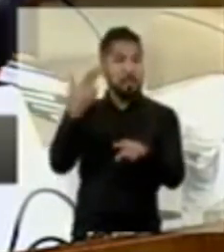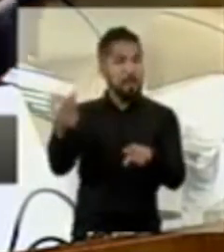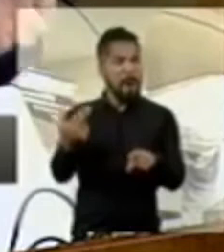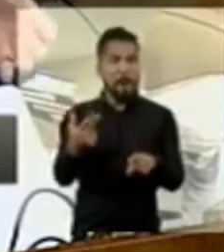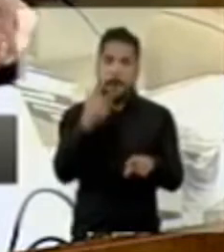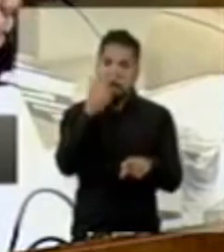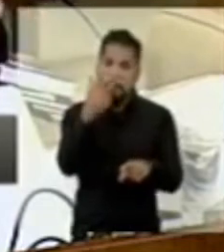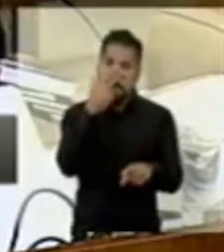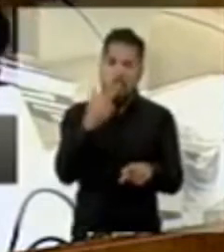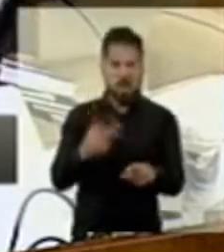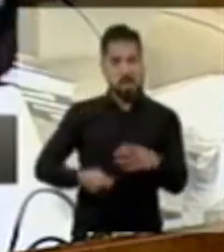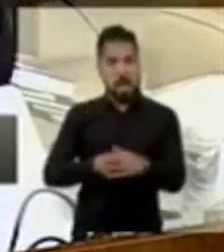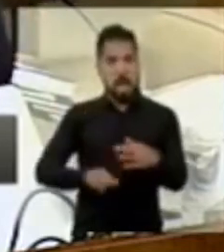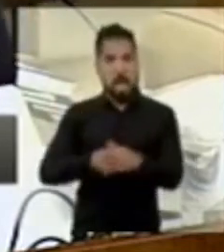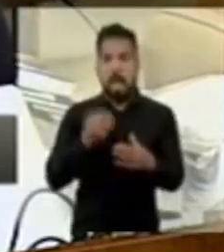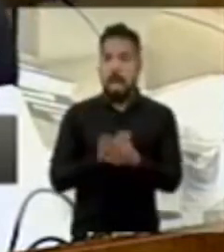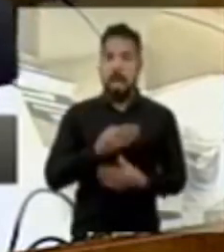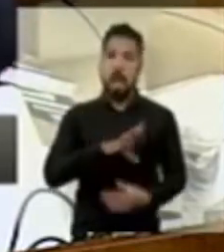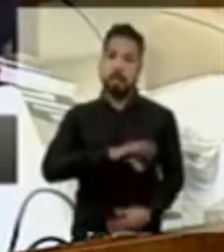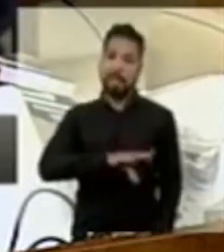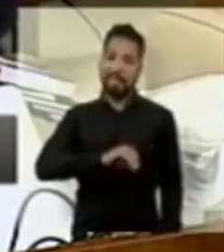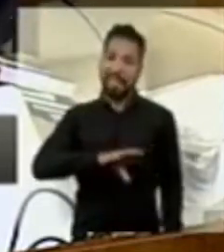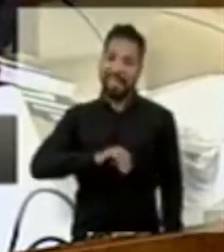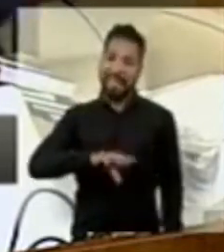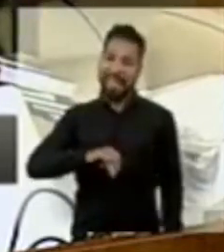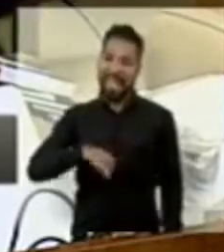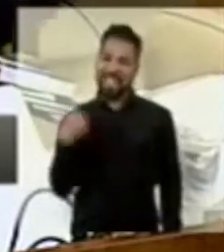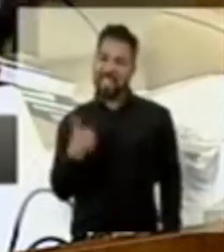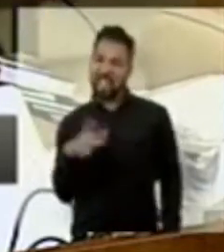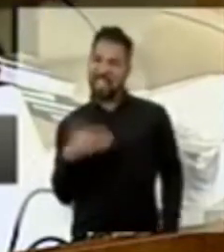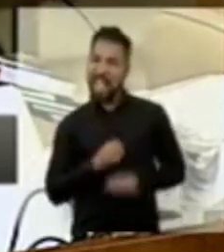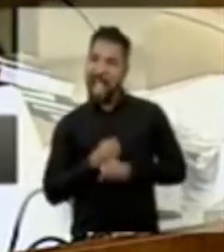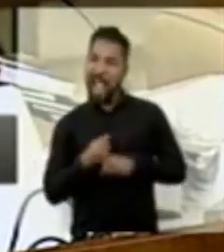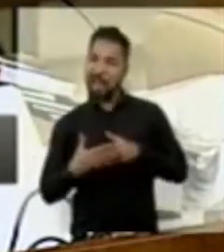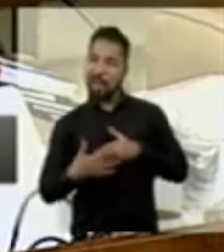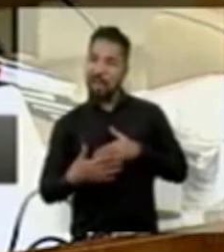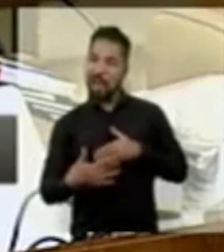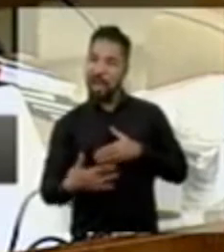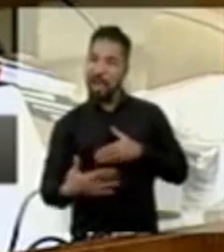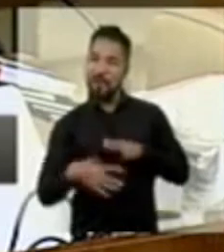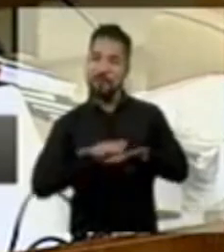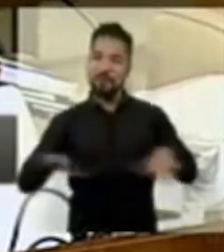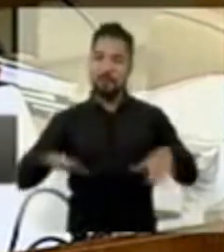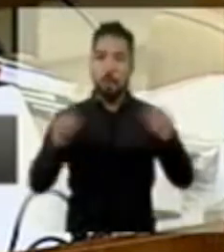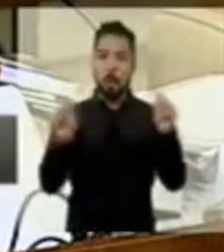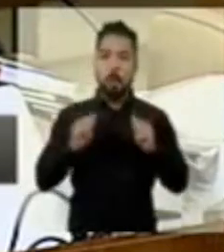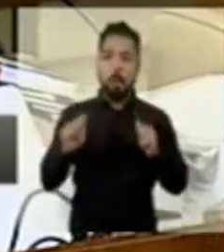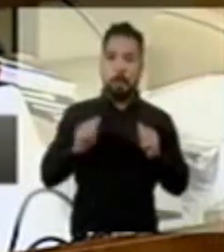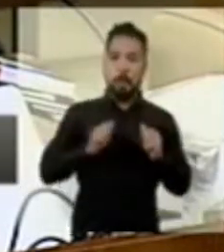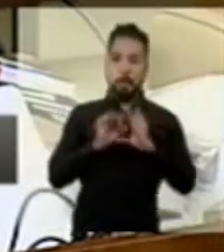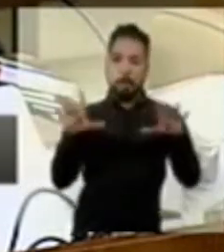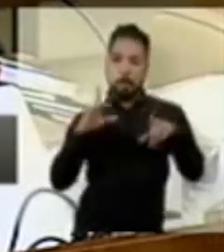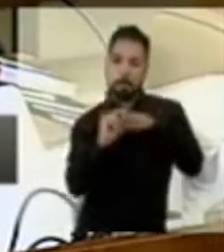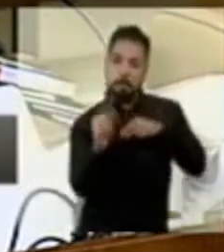procrastinatórios que fazem com que o sistema o chile entre o absurdo ridículo o sistema processual penal